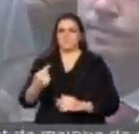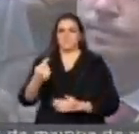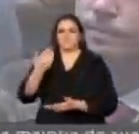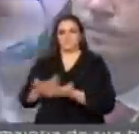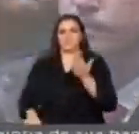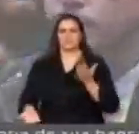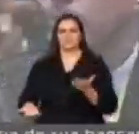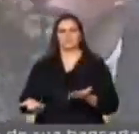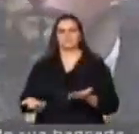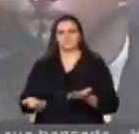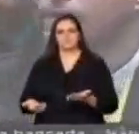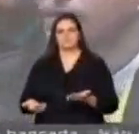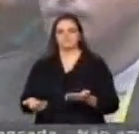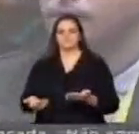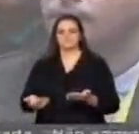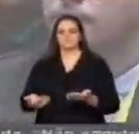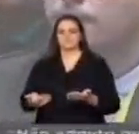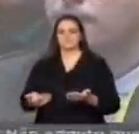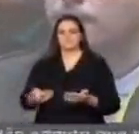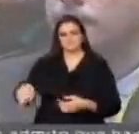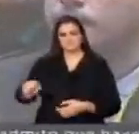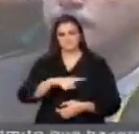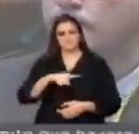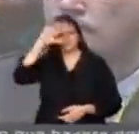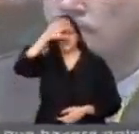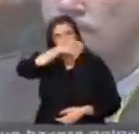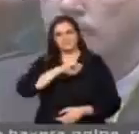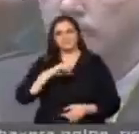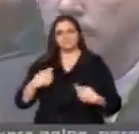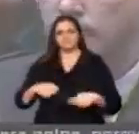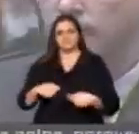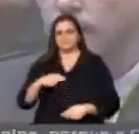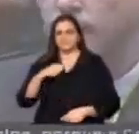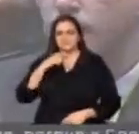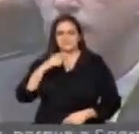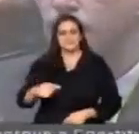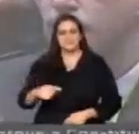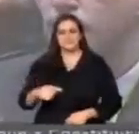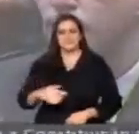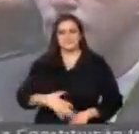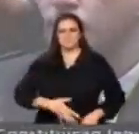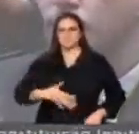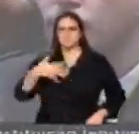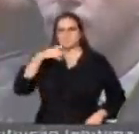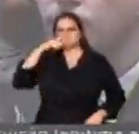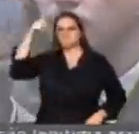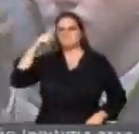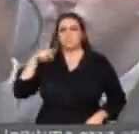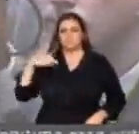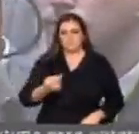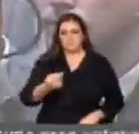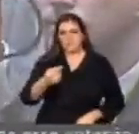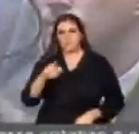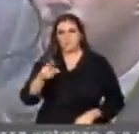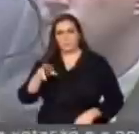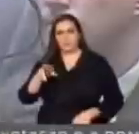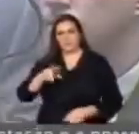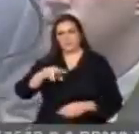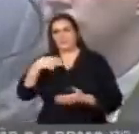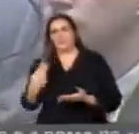E que isso sirva de exemplo para cada um de nós. Porque não há ninguém que haja com soberba que um dia não experimente a queda.